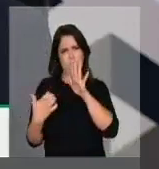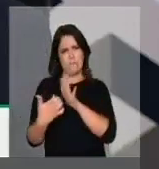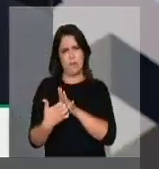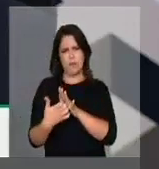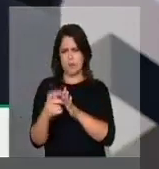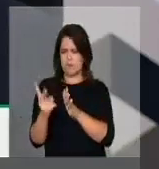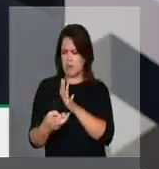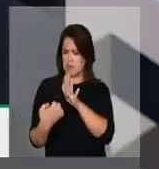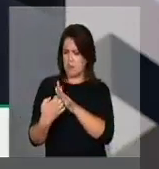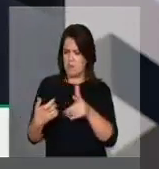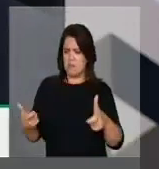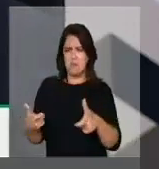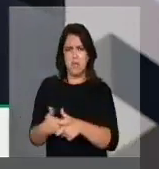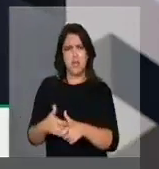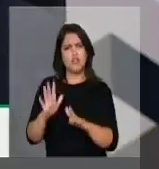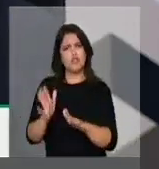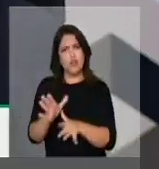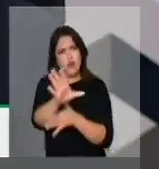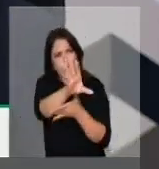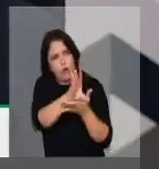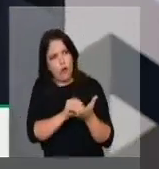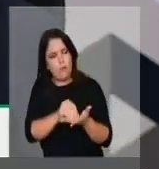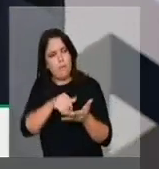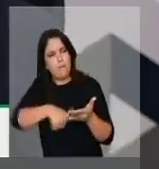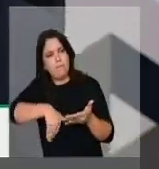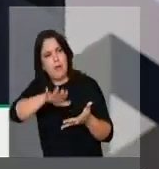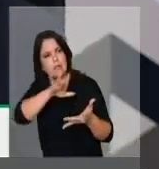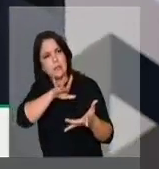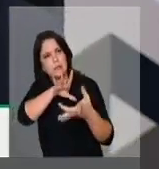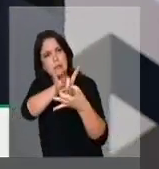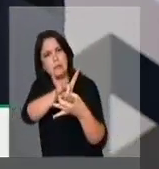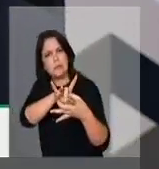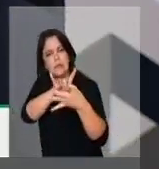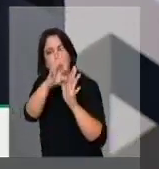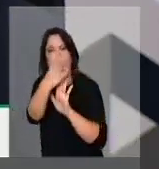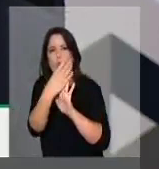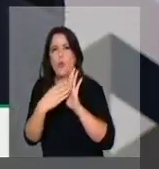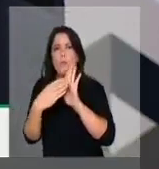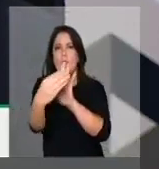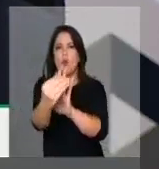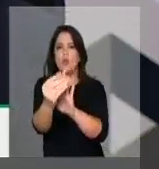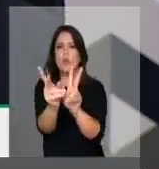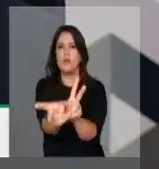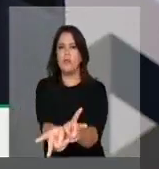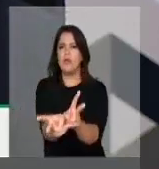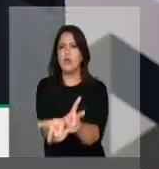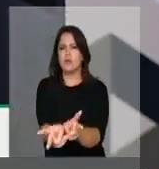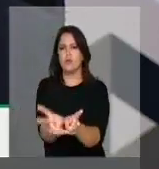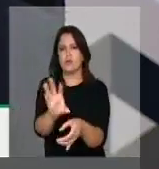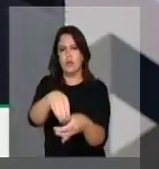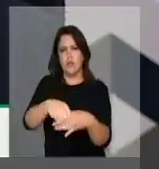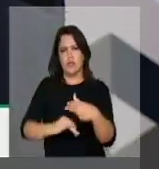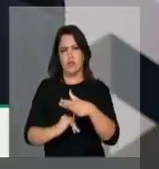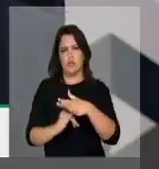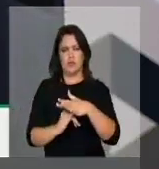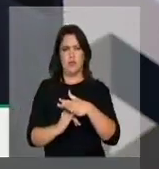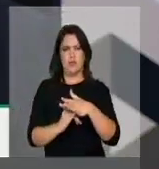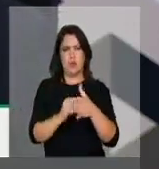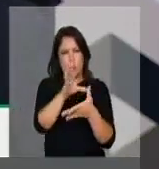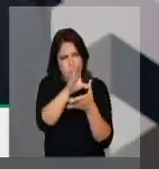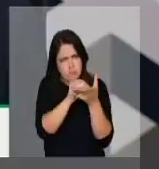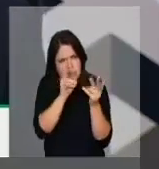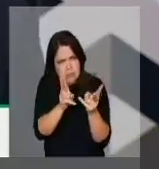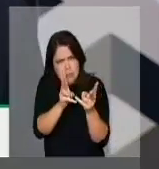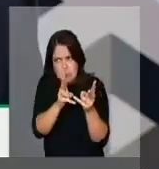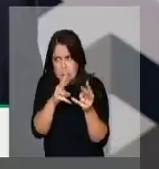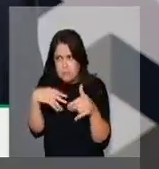que até as empresas menores já estão cada vez mais aderindo a essa racionalidade institucional, né?